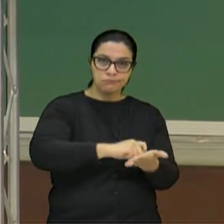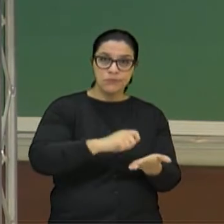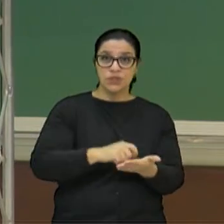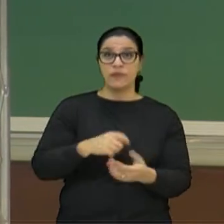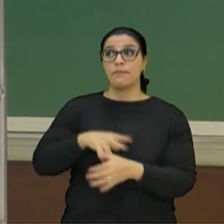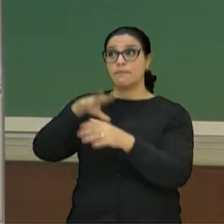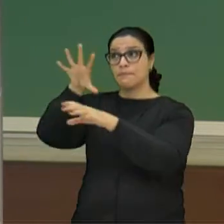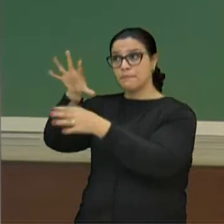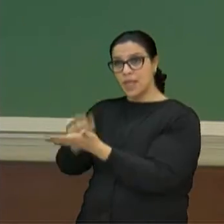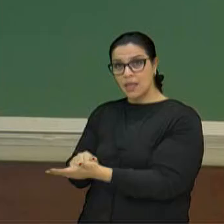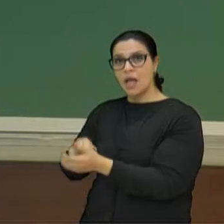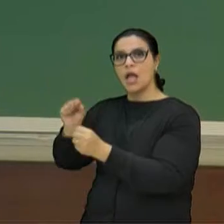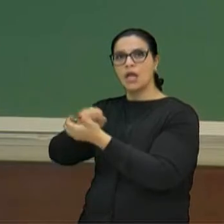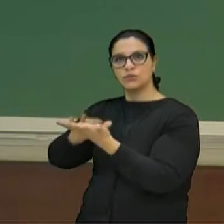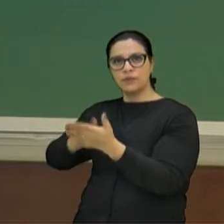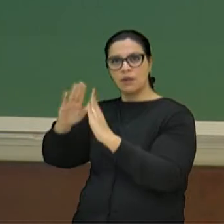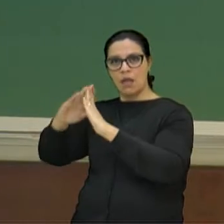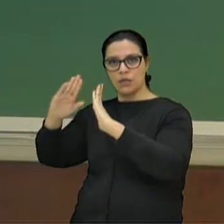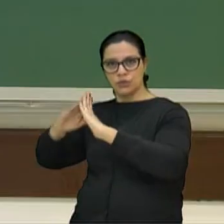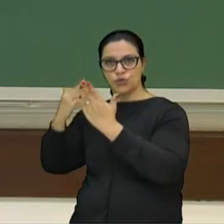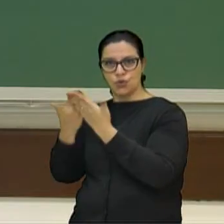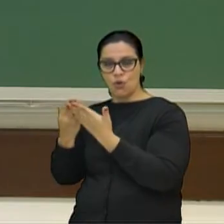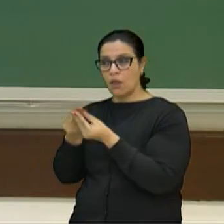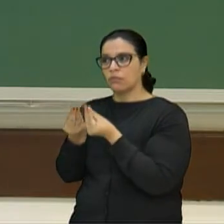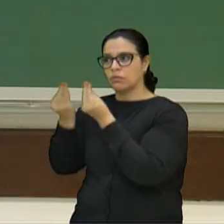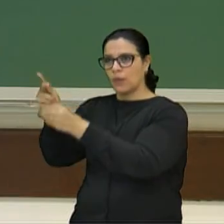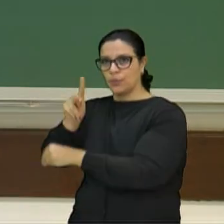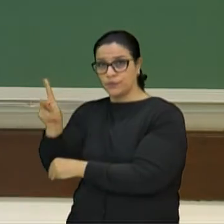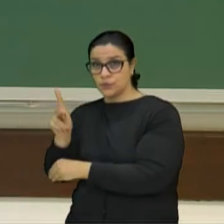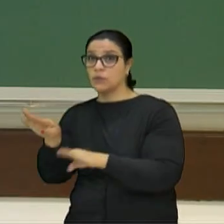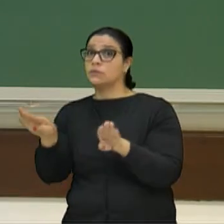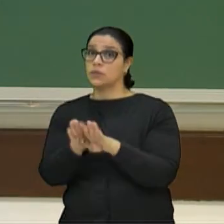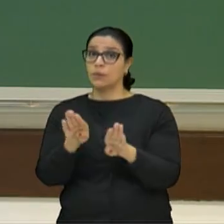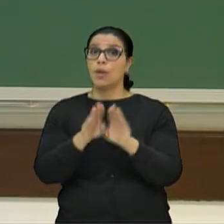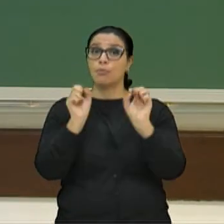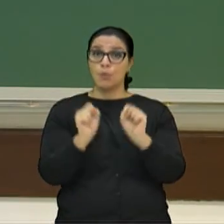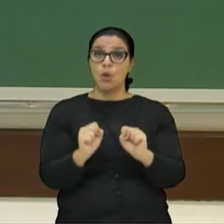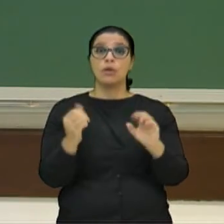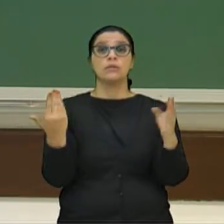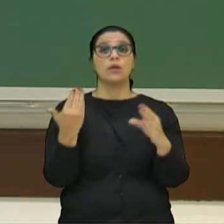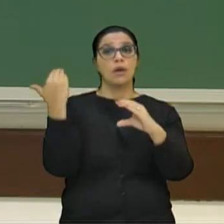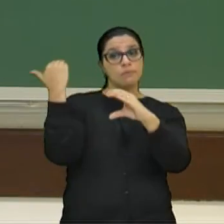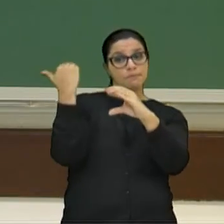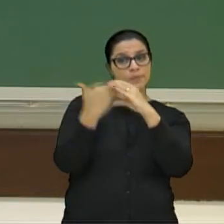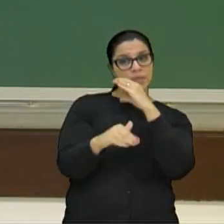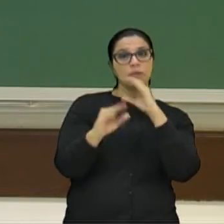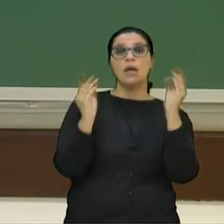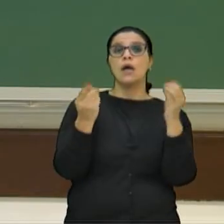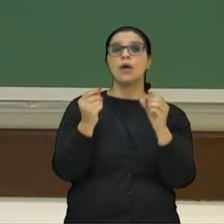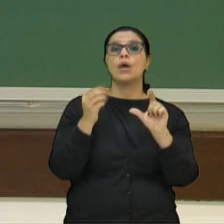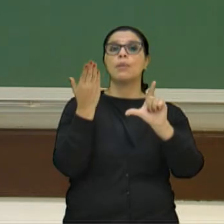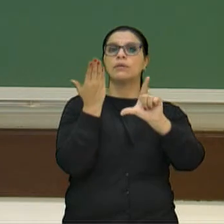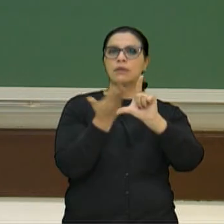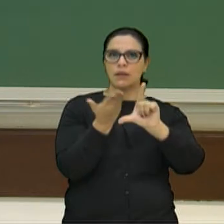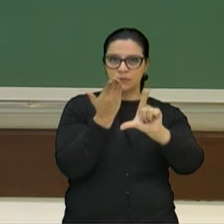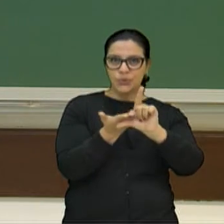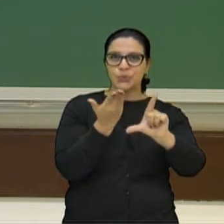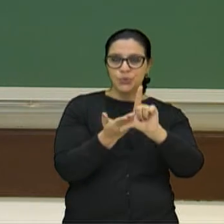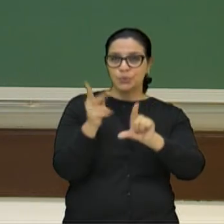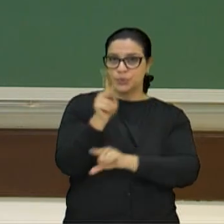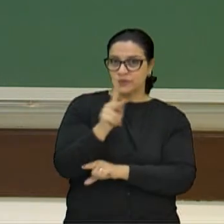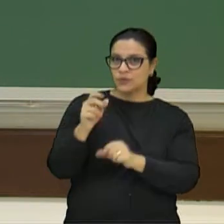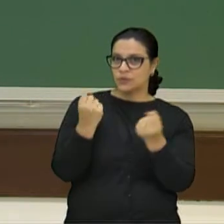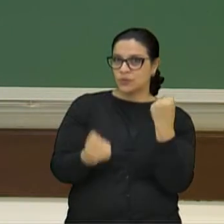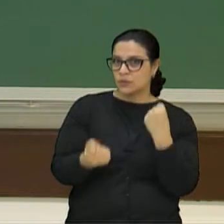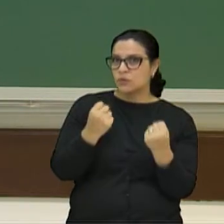da escola, você deixa essa atividade para o professor estar corrigindo. Também você pode mandar essa atividade via Classroom para o seu